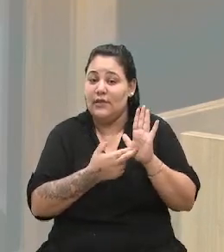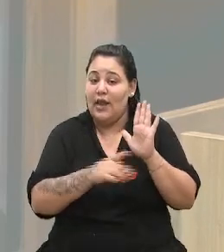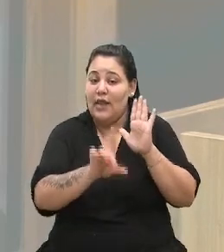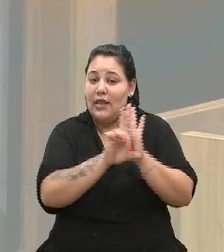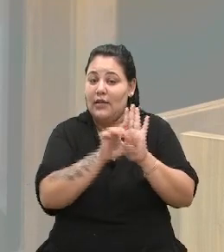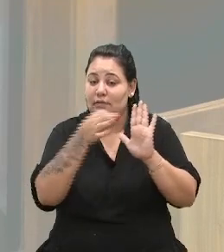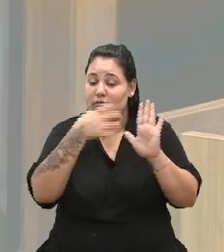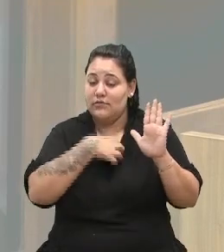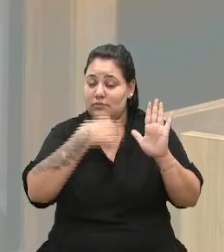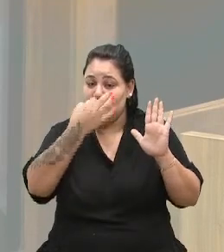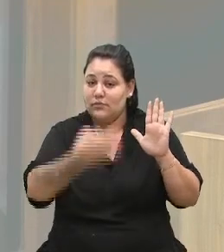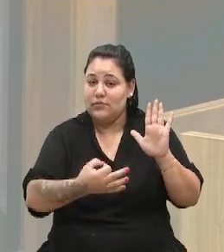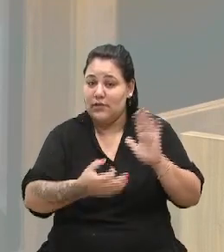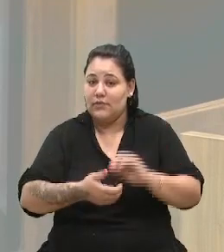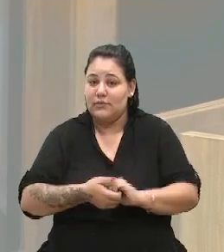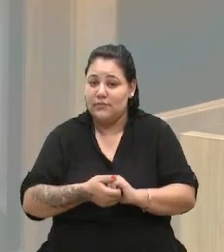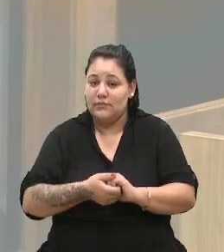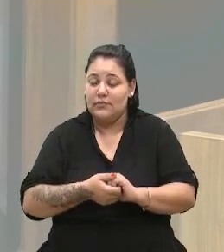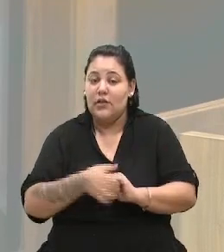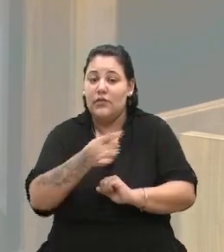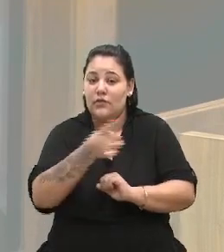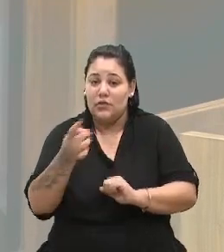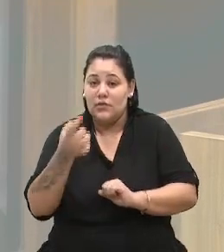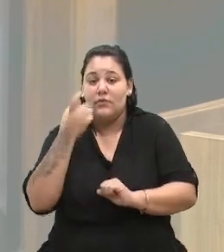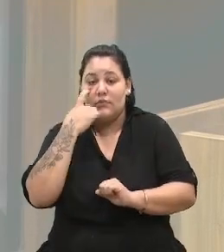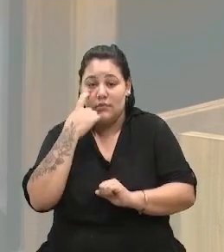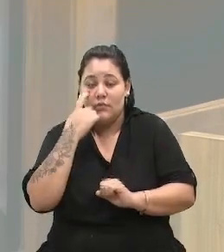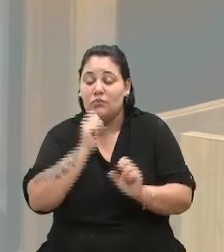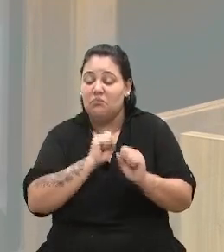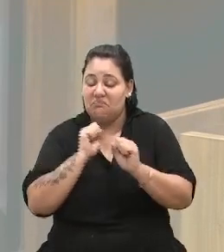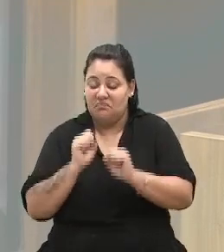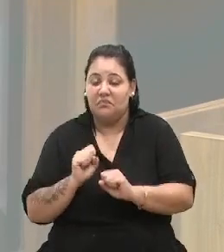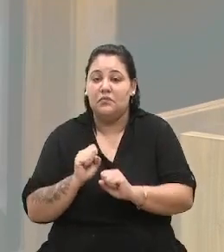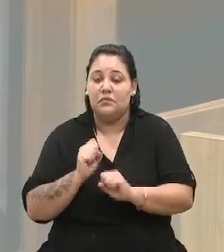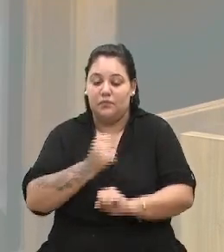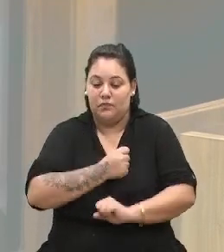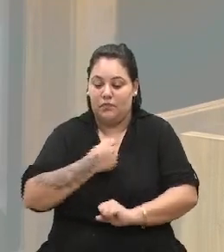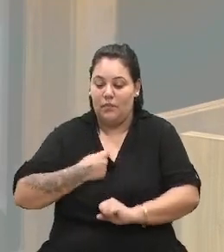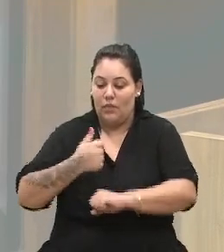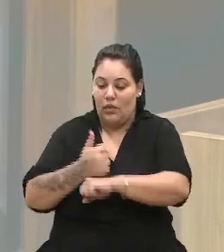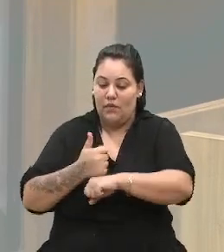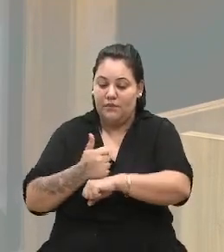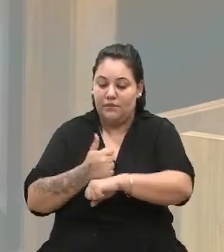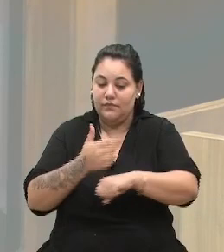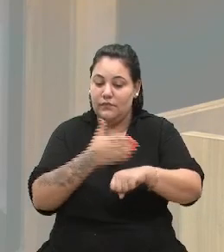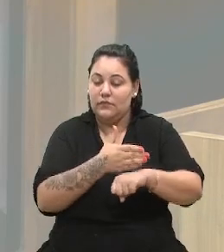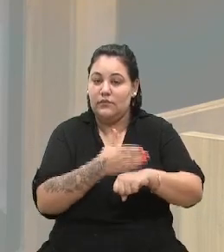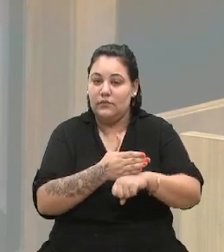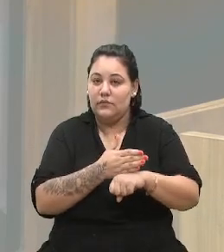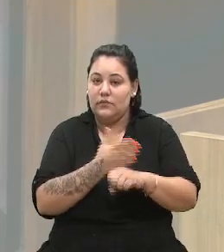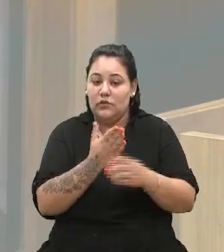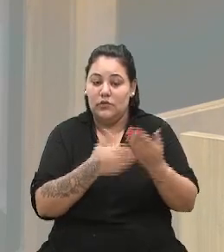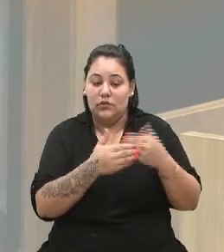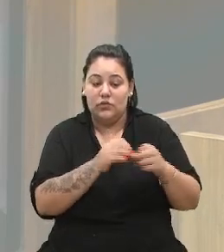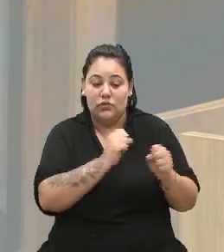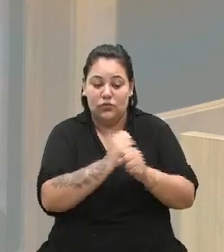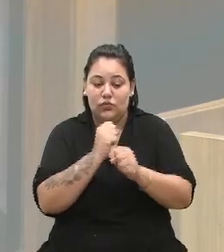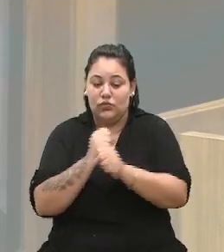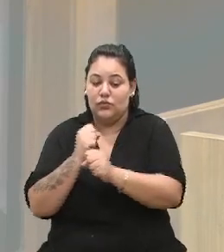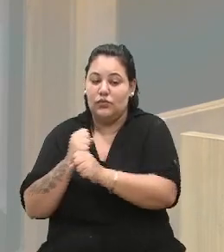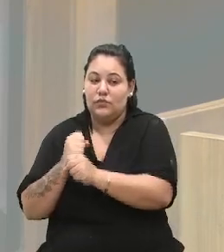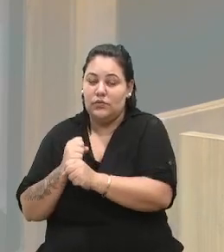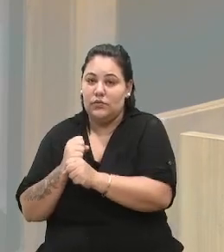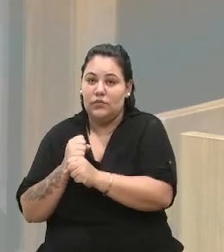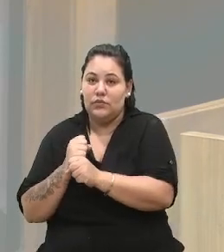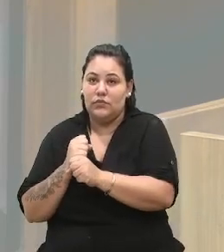adequada. E vocês podem ver como o número de profissionais que entram ano a ano são mais que